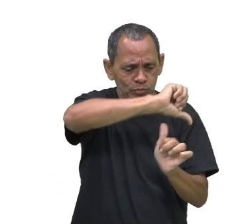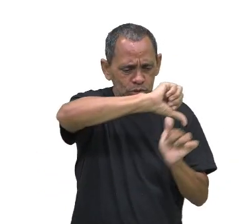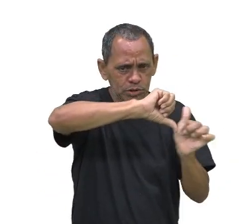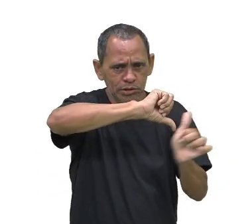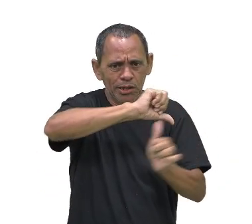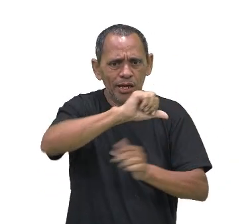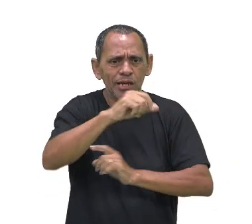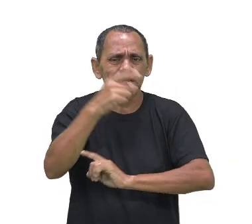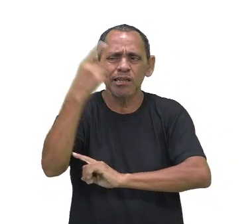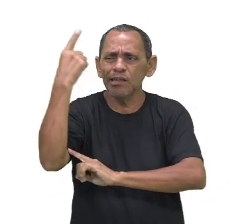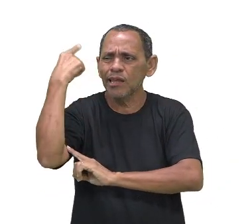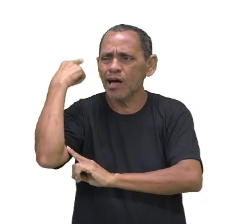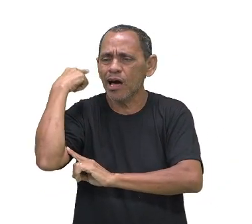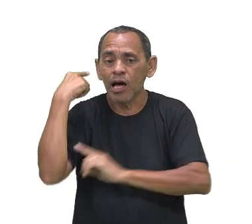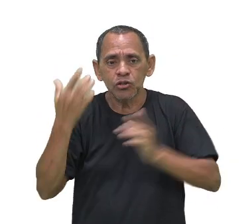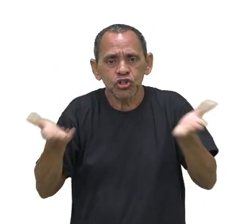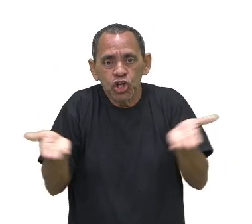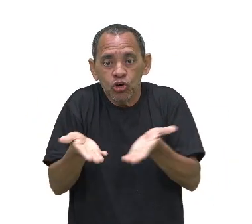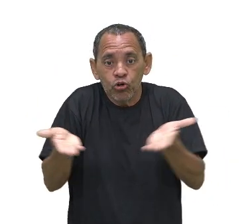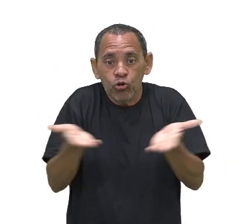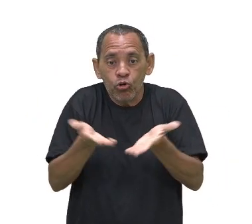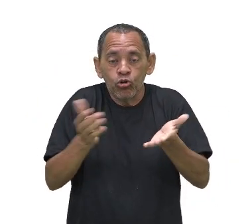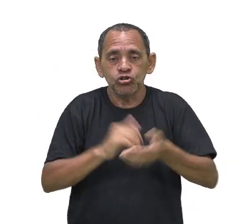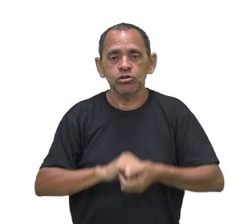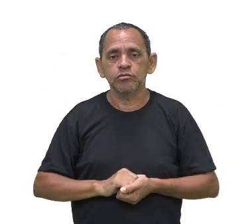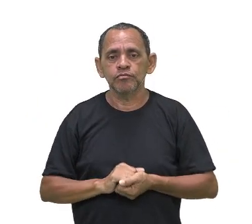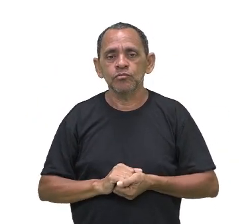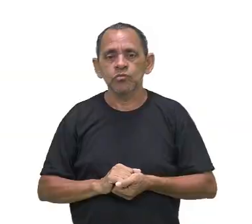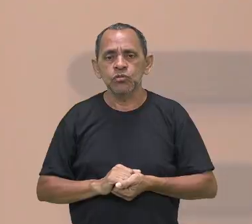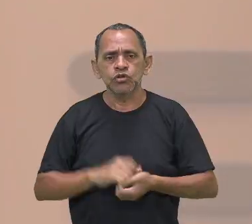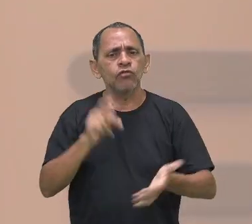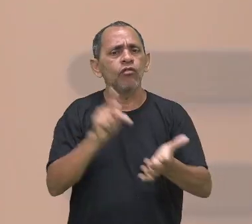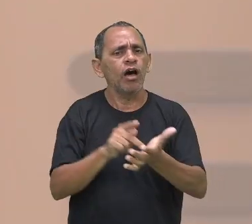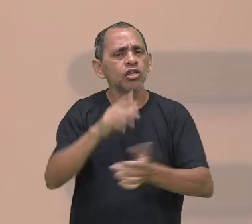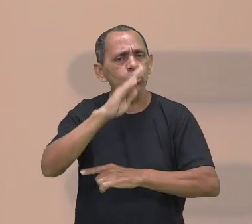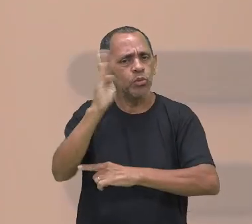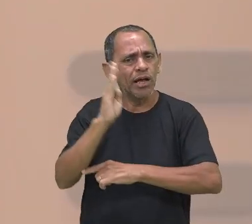Brasil, ele era tido como apenas um